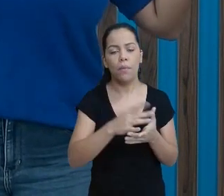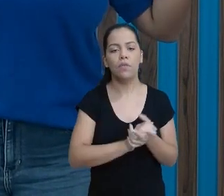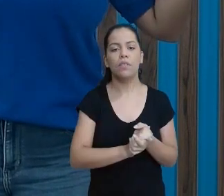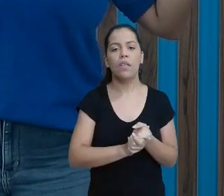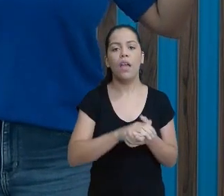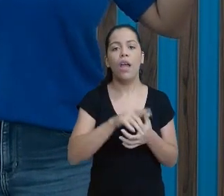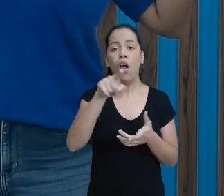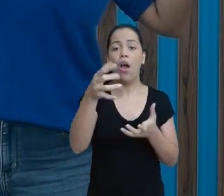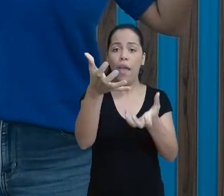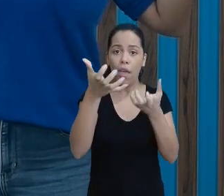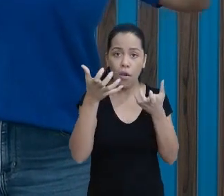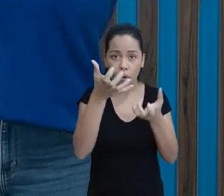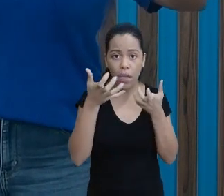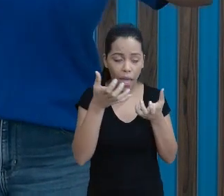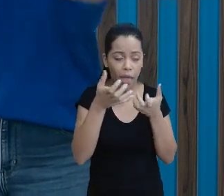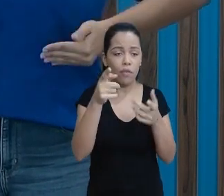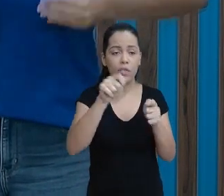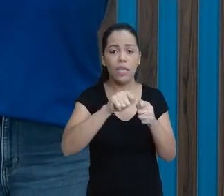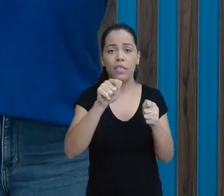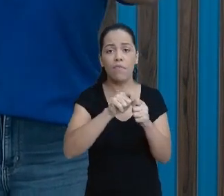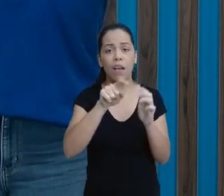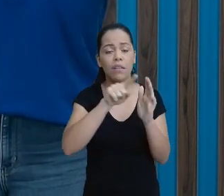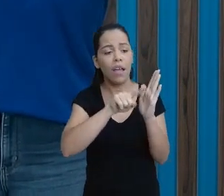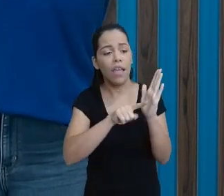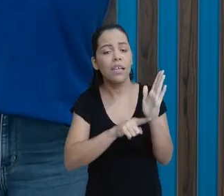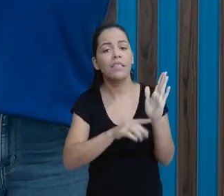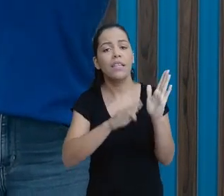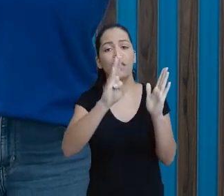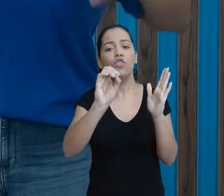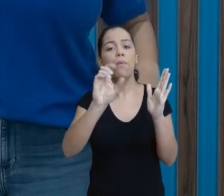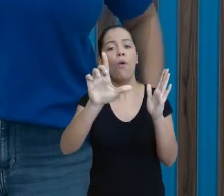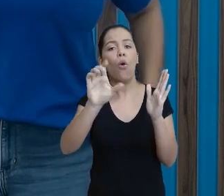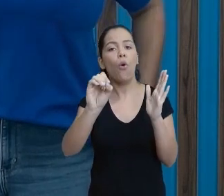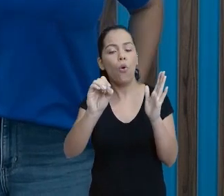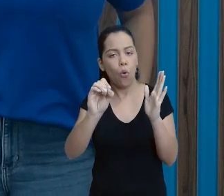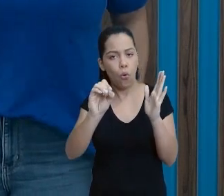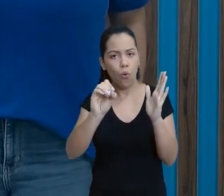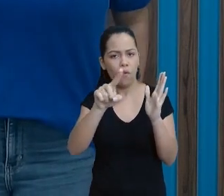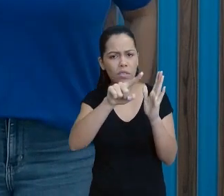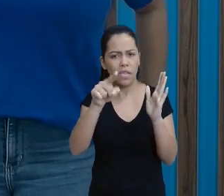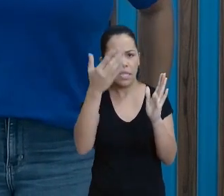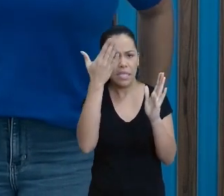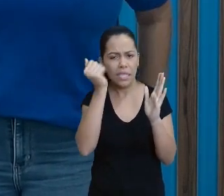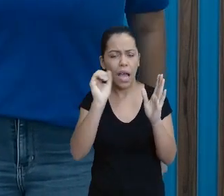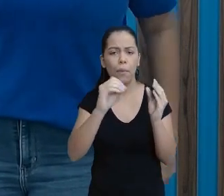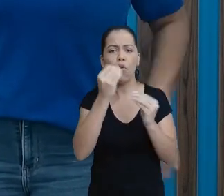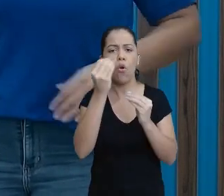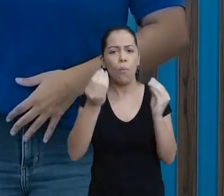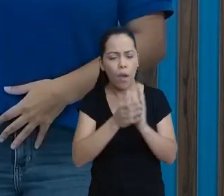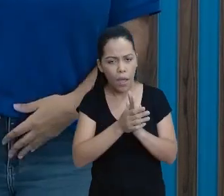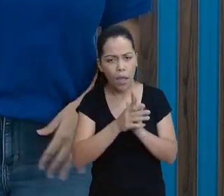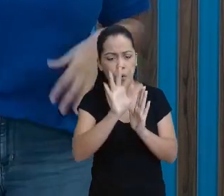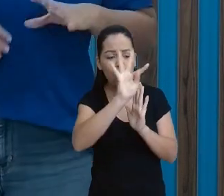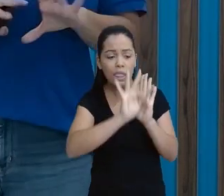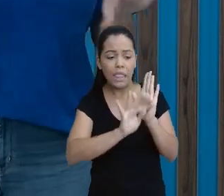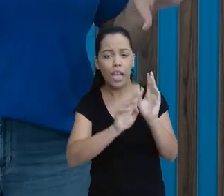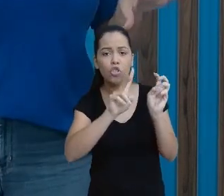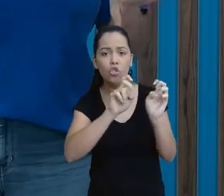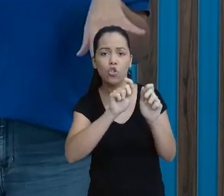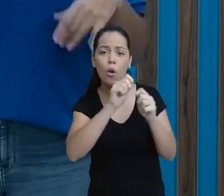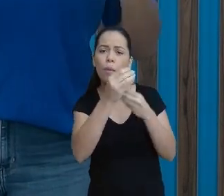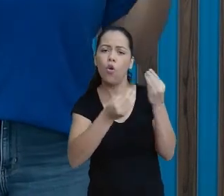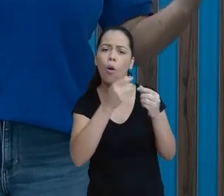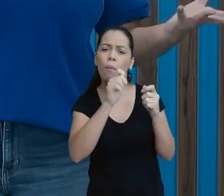de bolo. Vocês sabem os elementos que constituem a receita de bolo. Talvez vocês não saibam